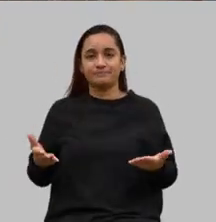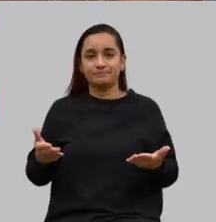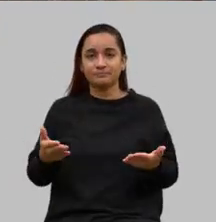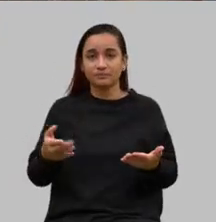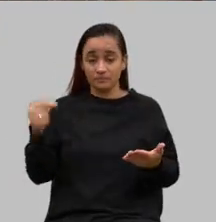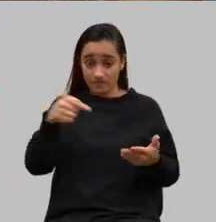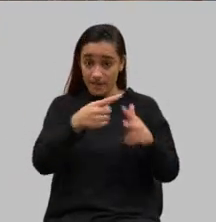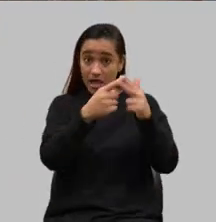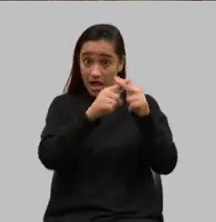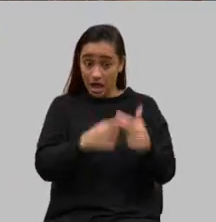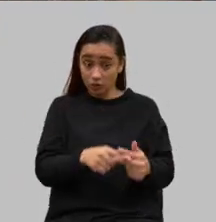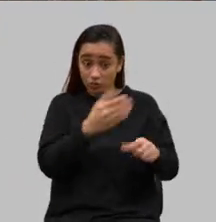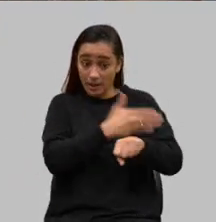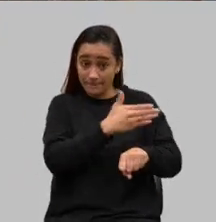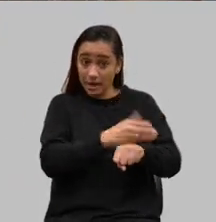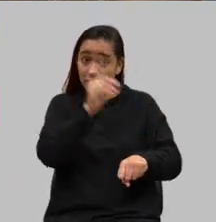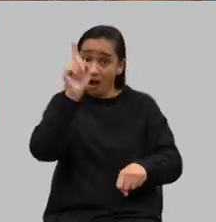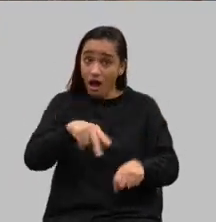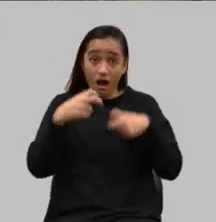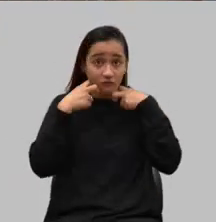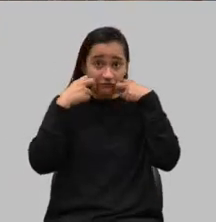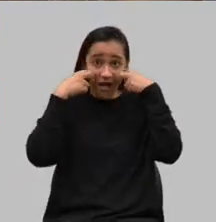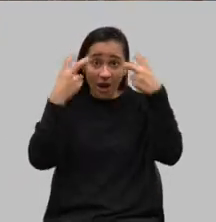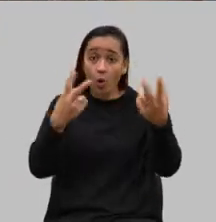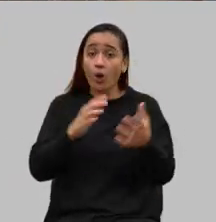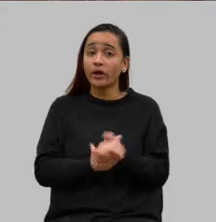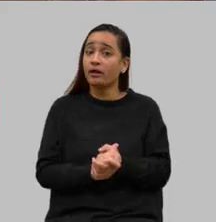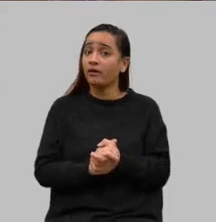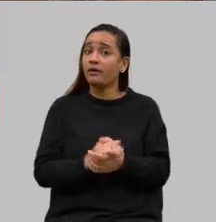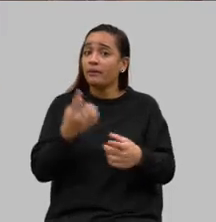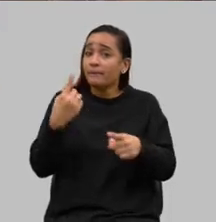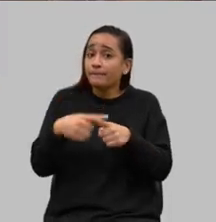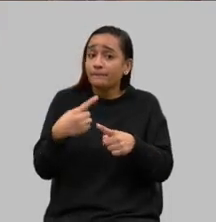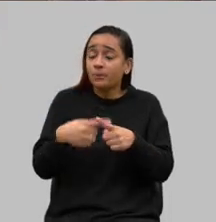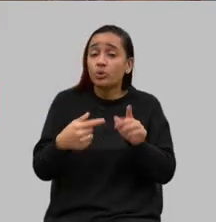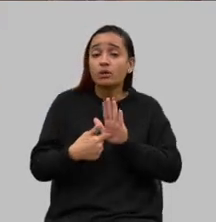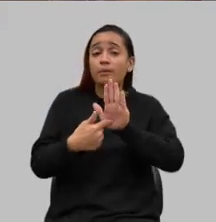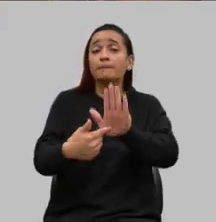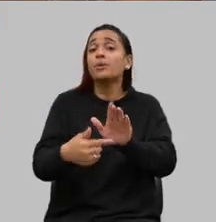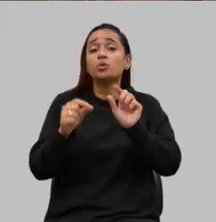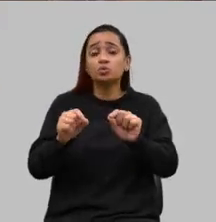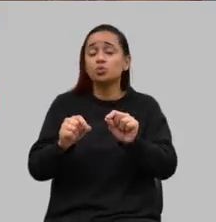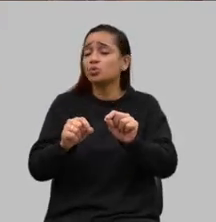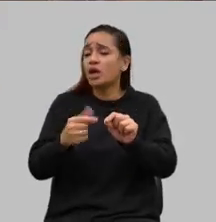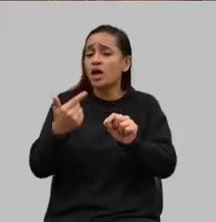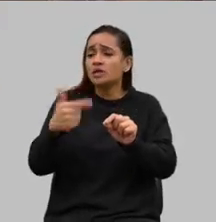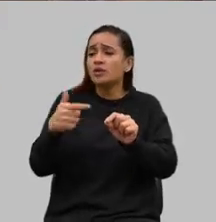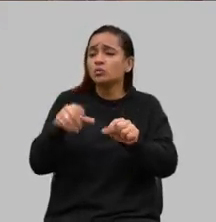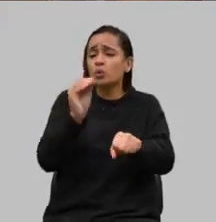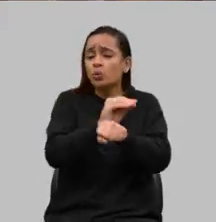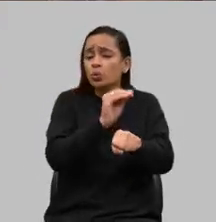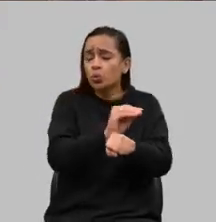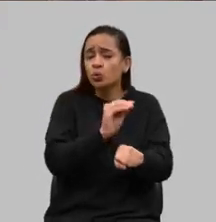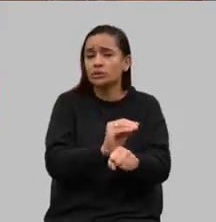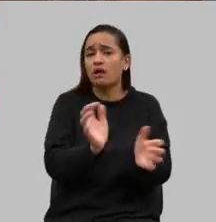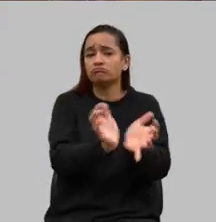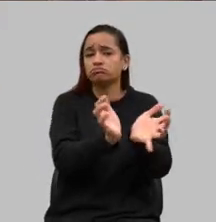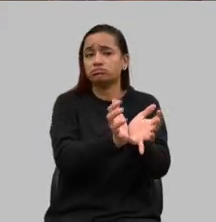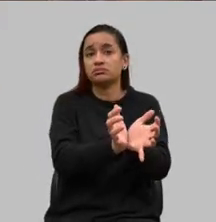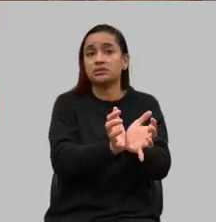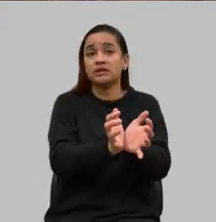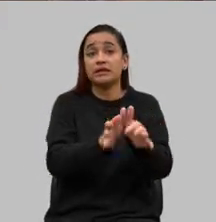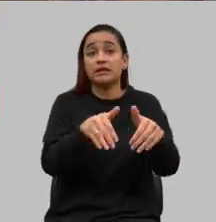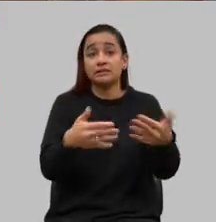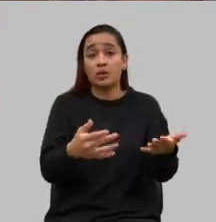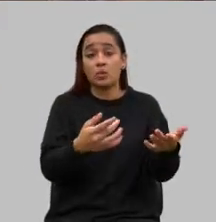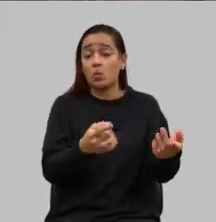de conduta ele é uma vergonha porque demonstra que não se cuidou do descomissionamento e é o arrepio da